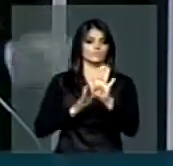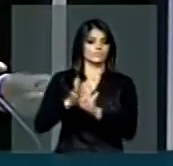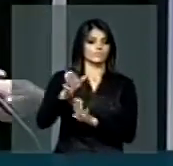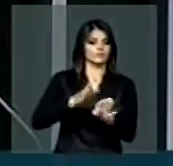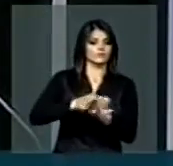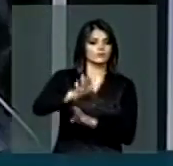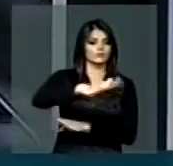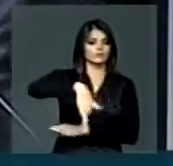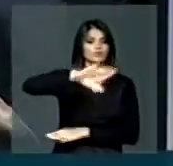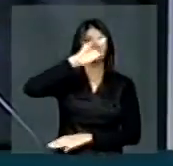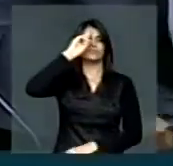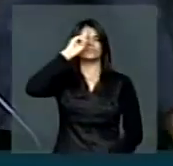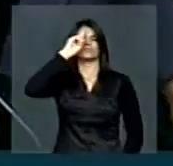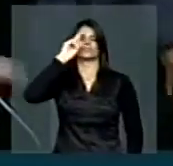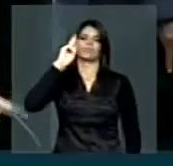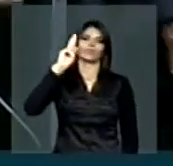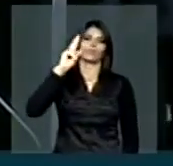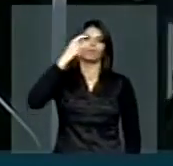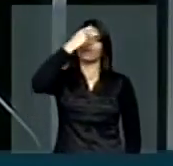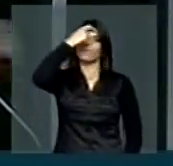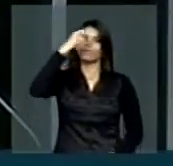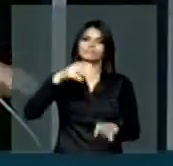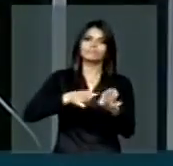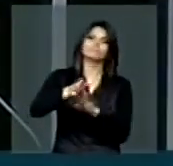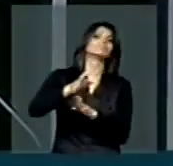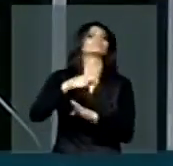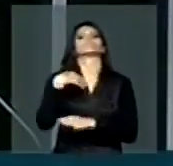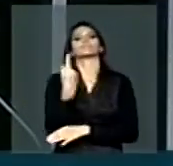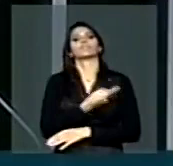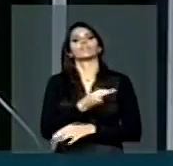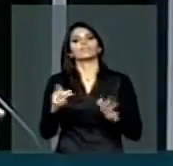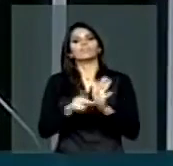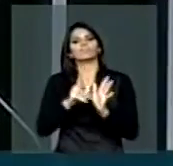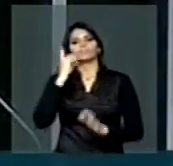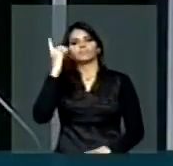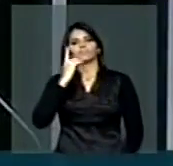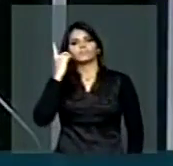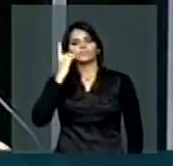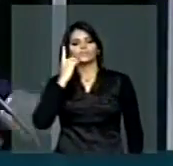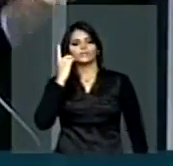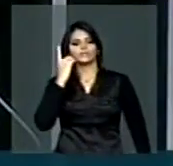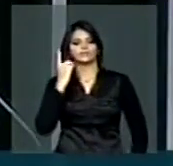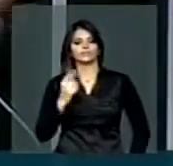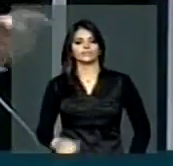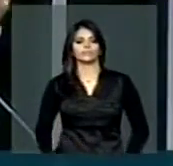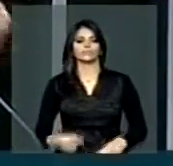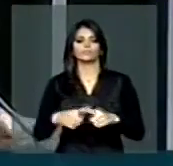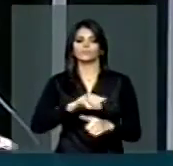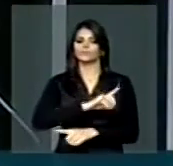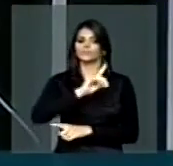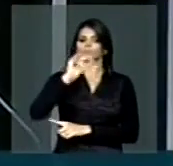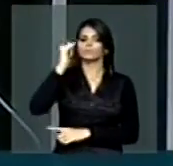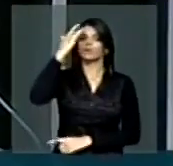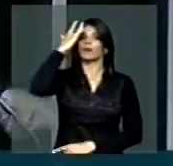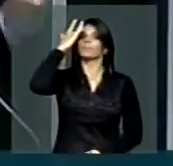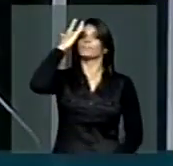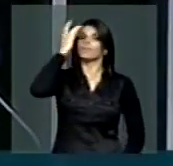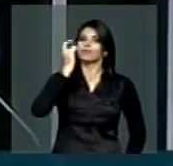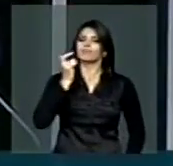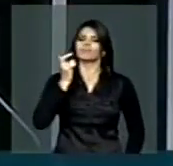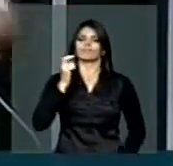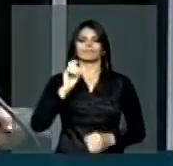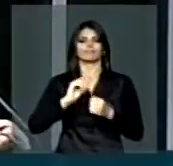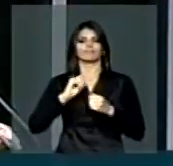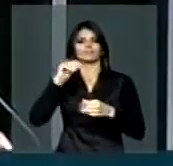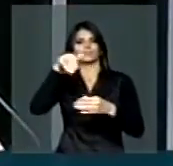orienta, Senhor, a consciência dos nossos parlamentares, para no dia de amanhã,